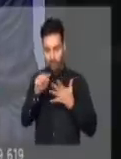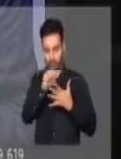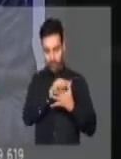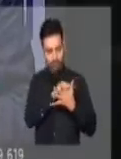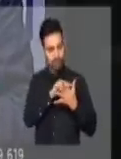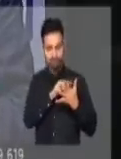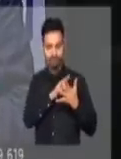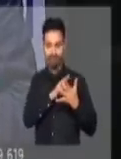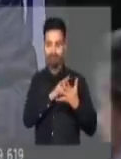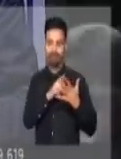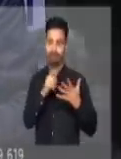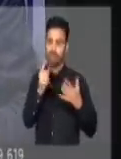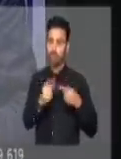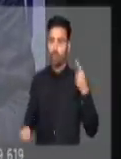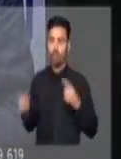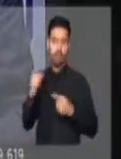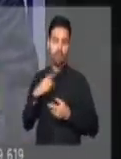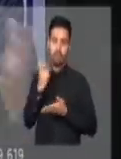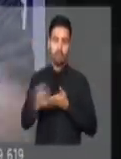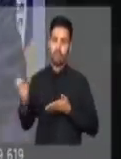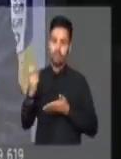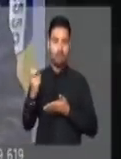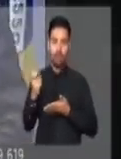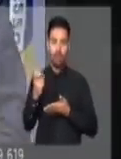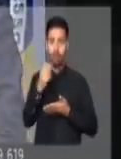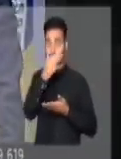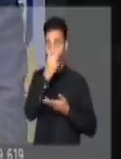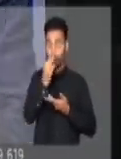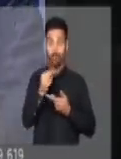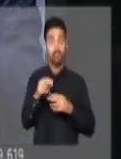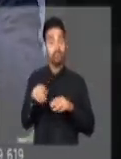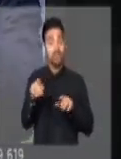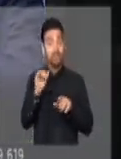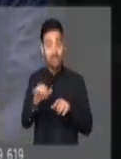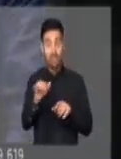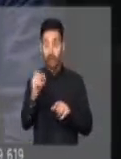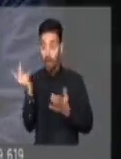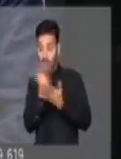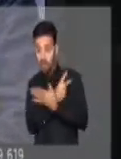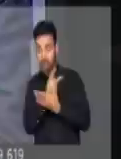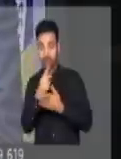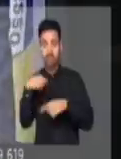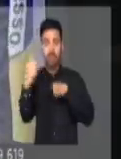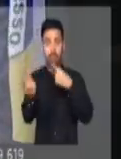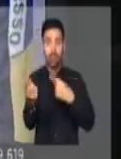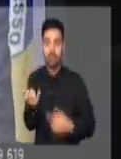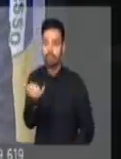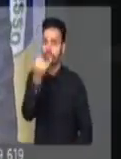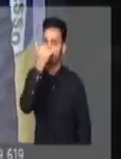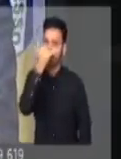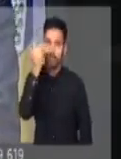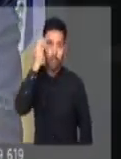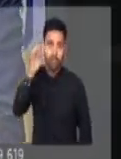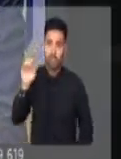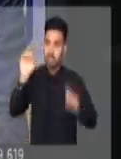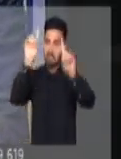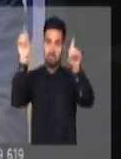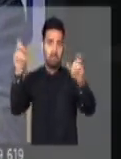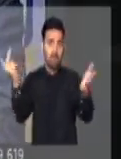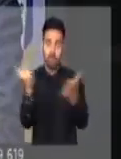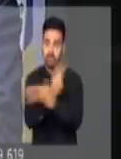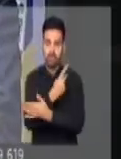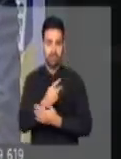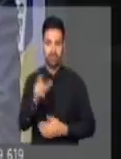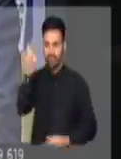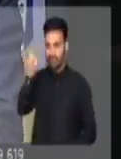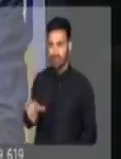paradoxo constitucional, como já dito aqui, de consequências imprevisíveis para o nosso país. Não houve dolo,